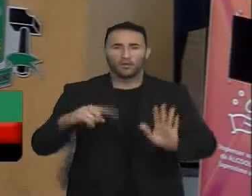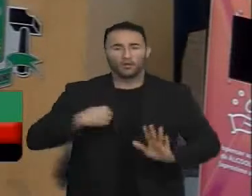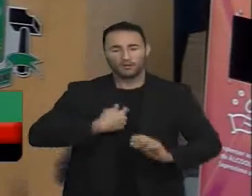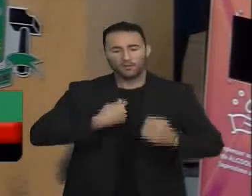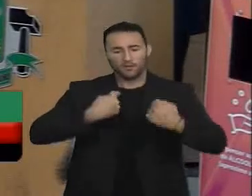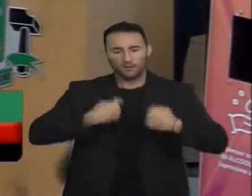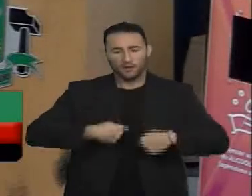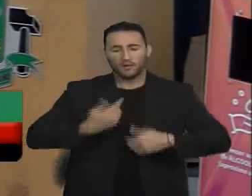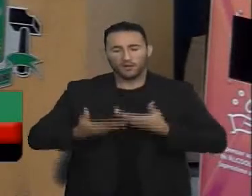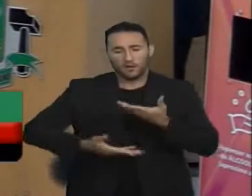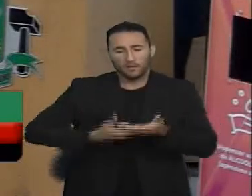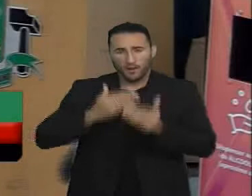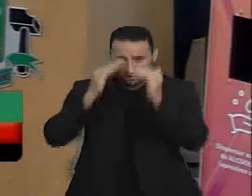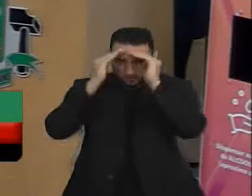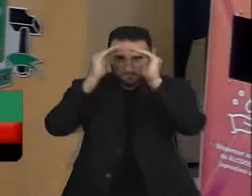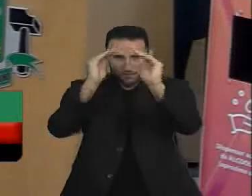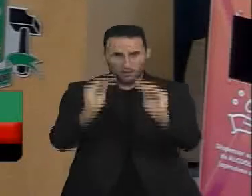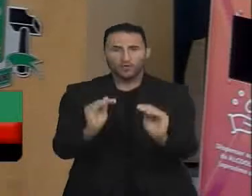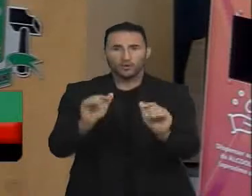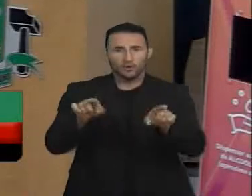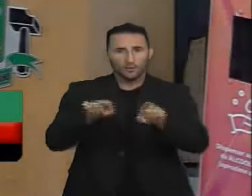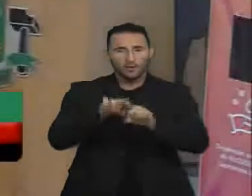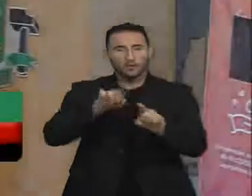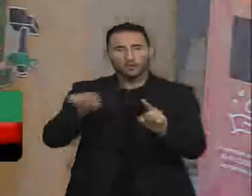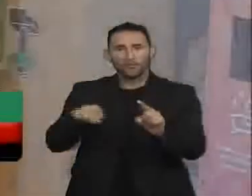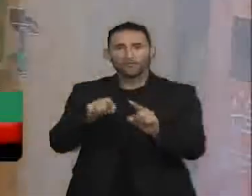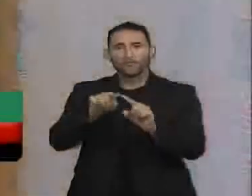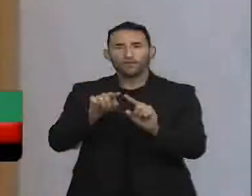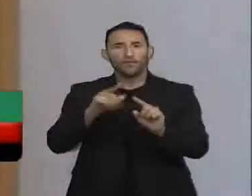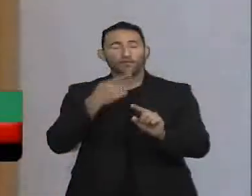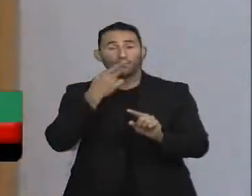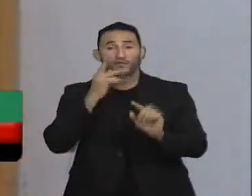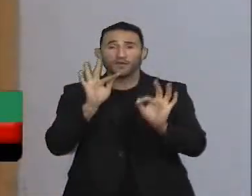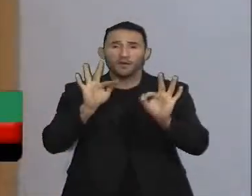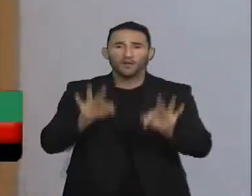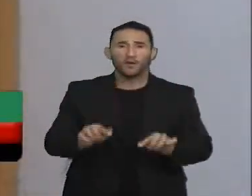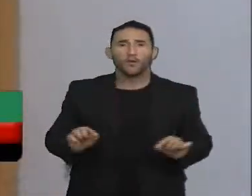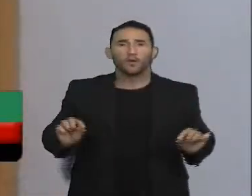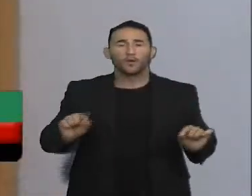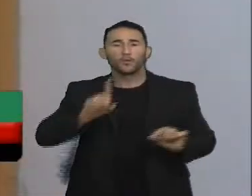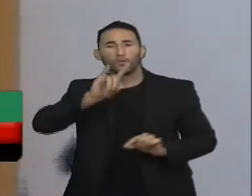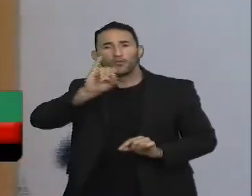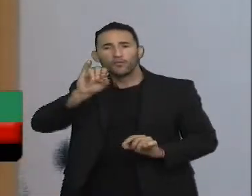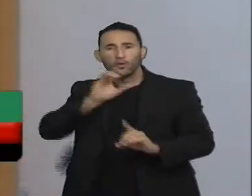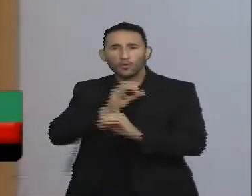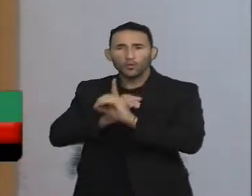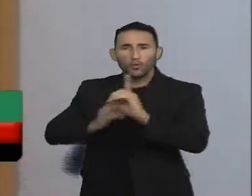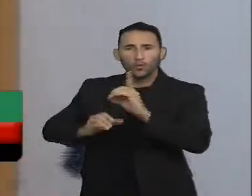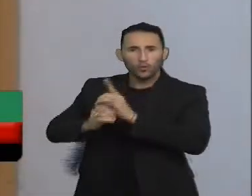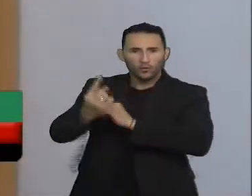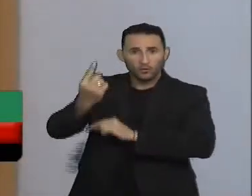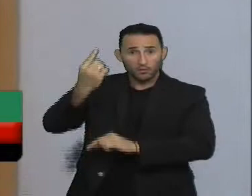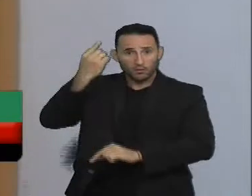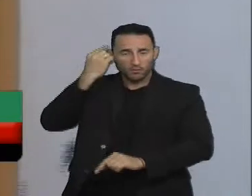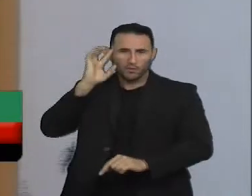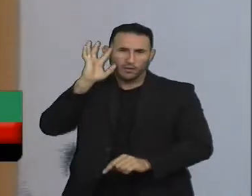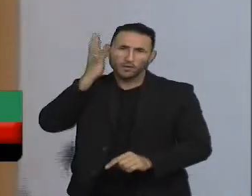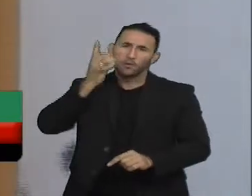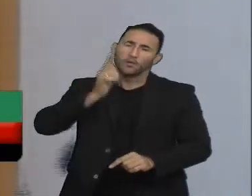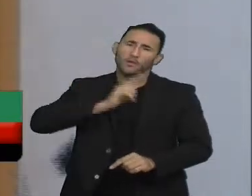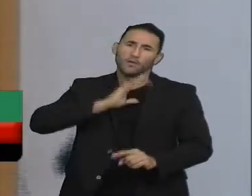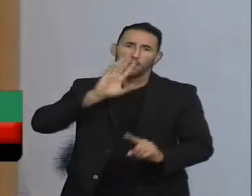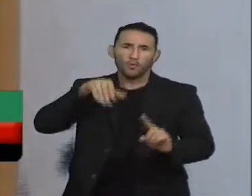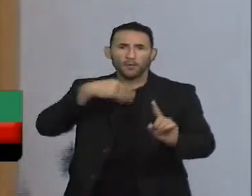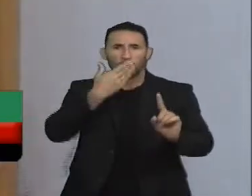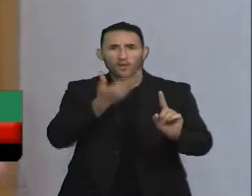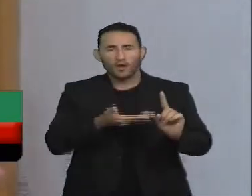em unidade. E eu finalizo aqui, senhor presidente, dizendo também que, no dia deste culto, foi realizada uma homenagem à